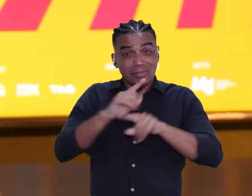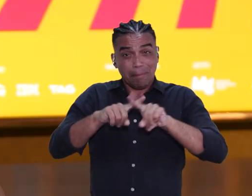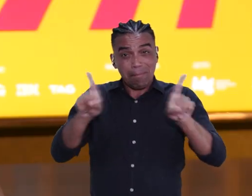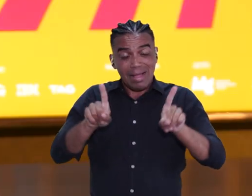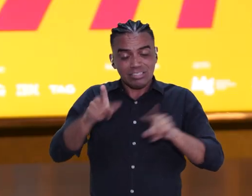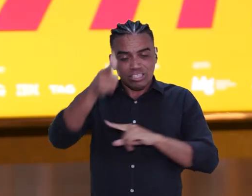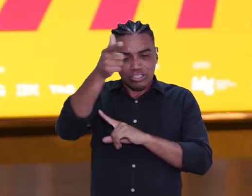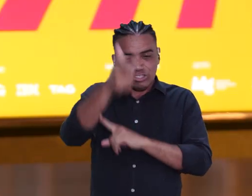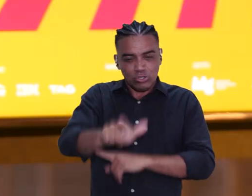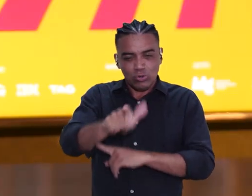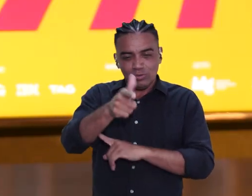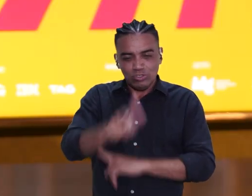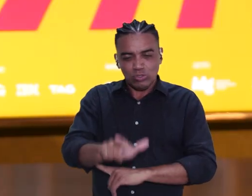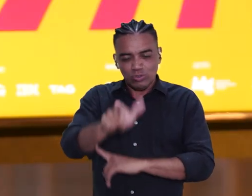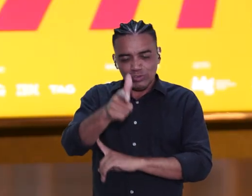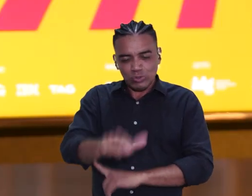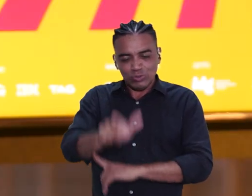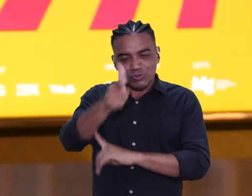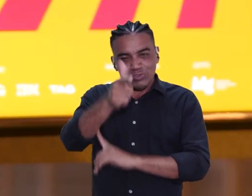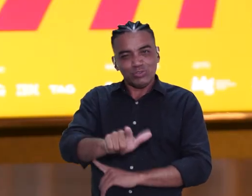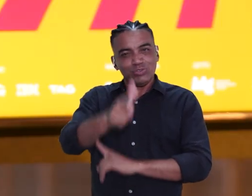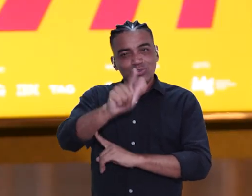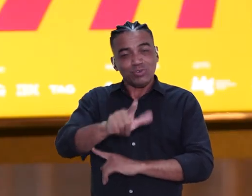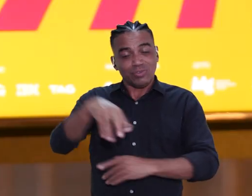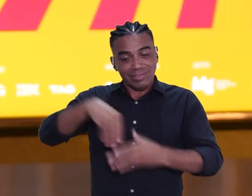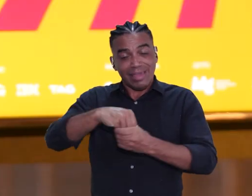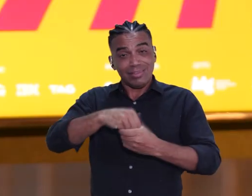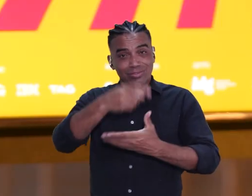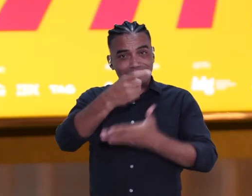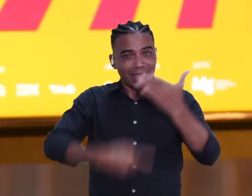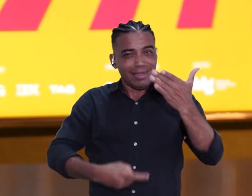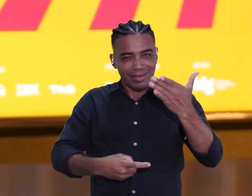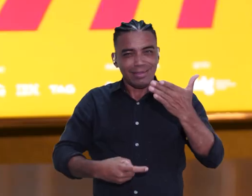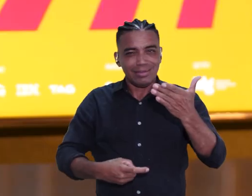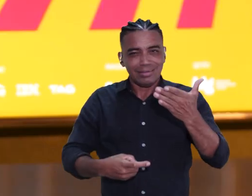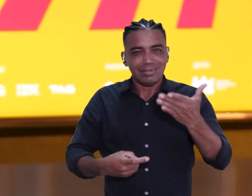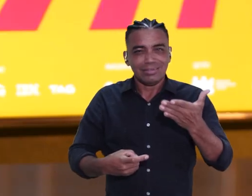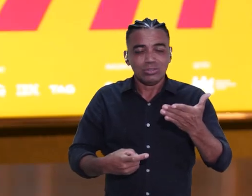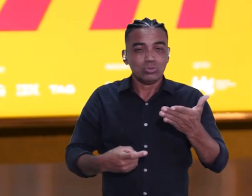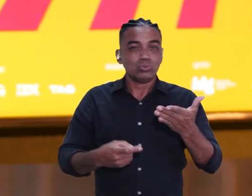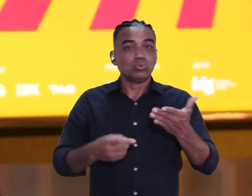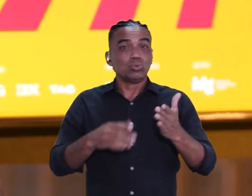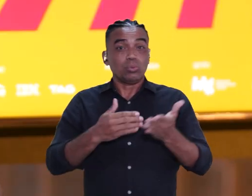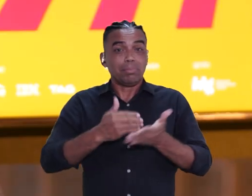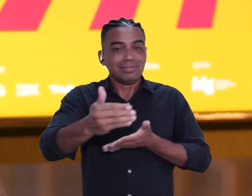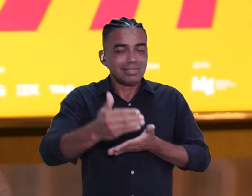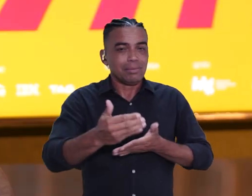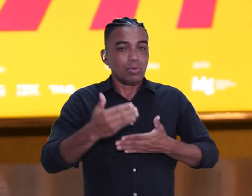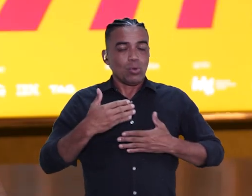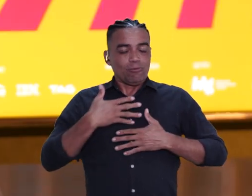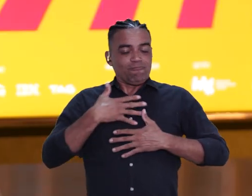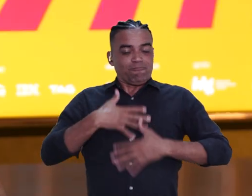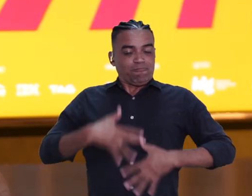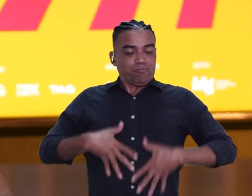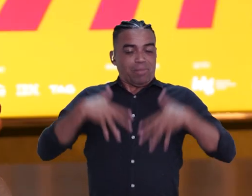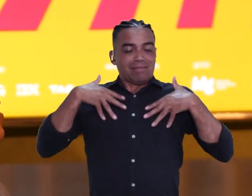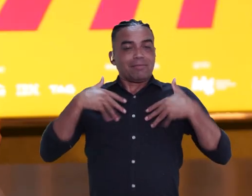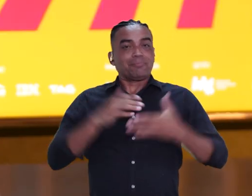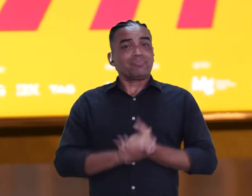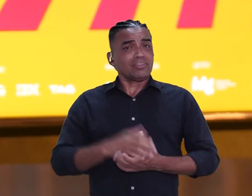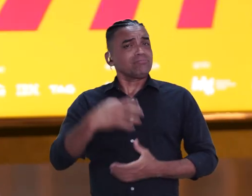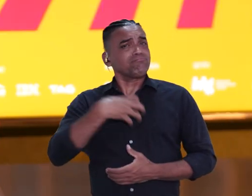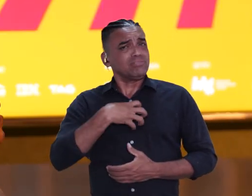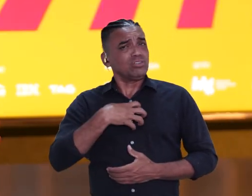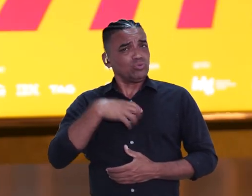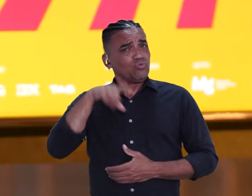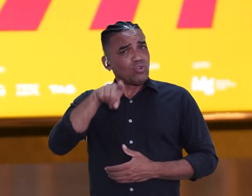a repetição, ele dizia, né, no texto, para além do princípio do prazer, é uma forma de você,